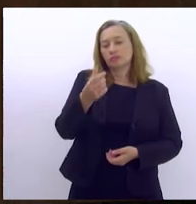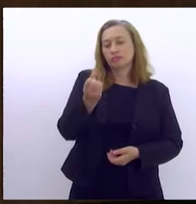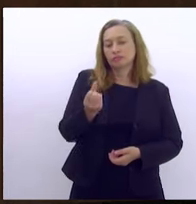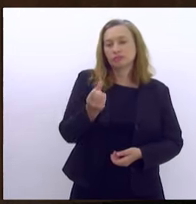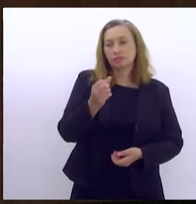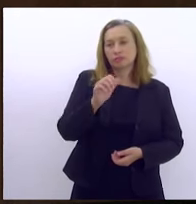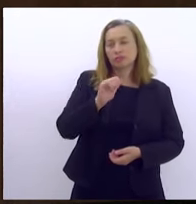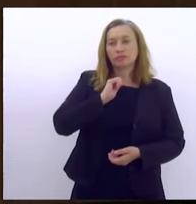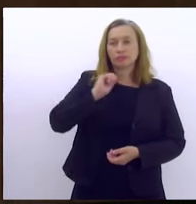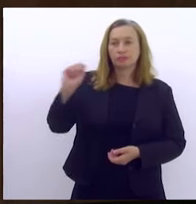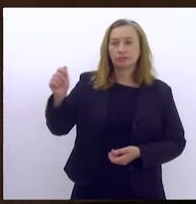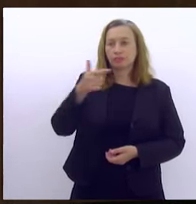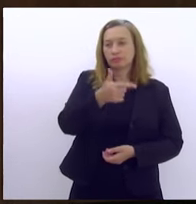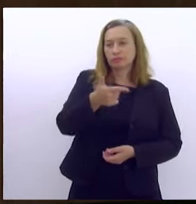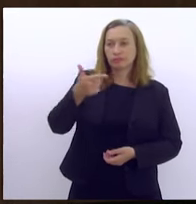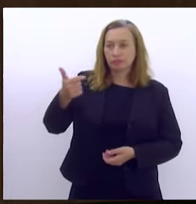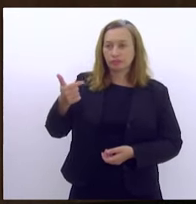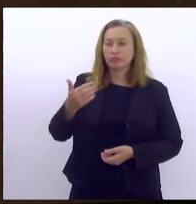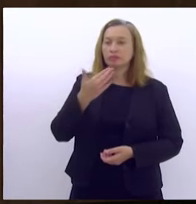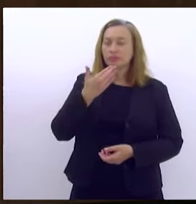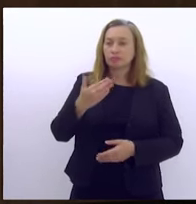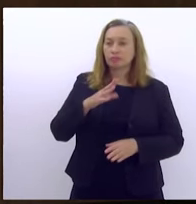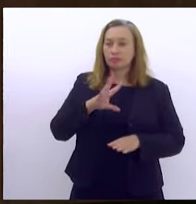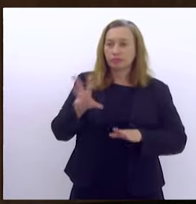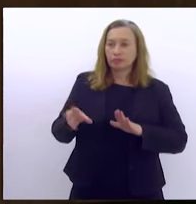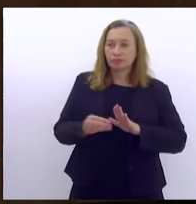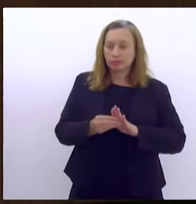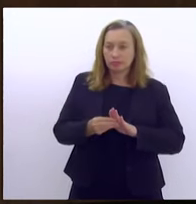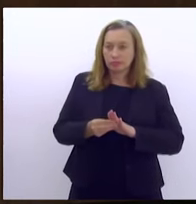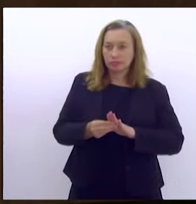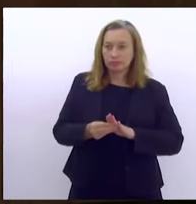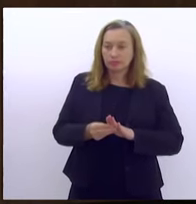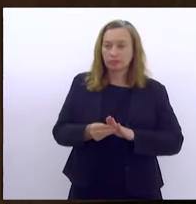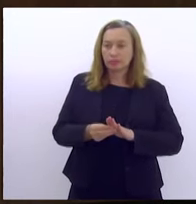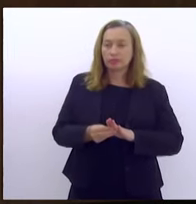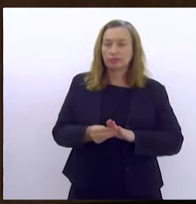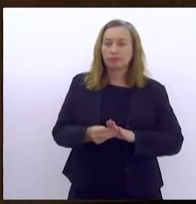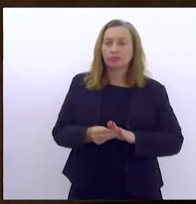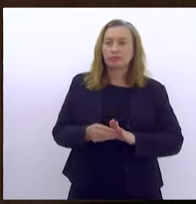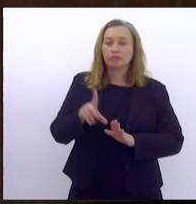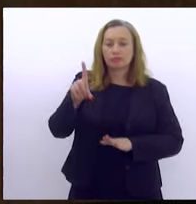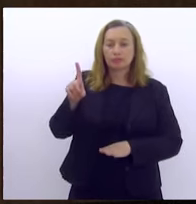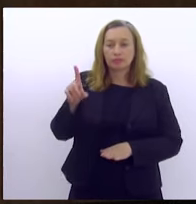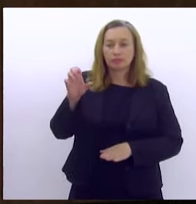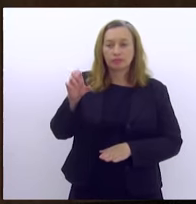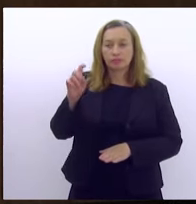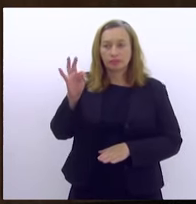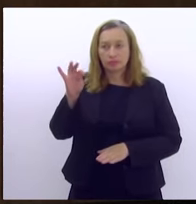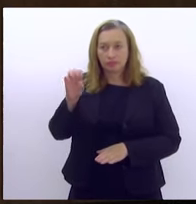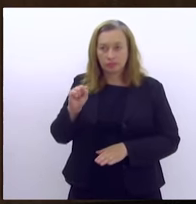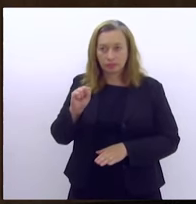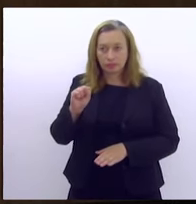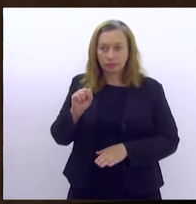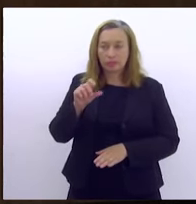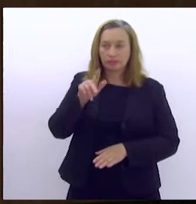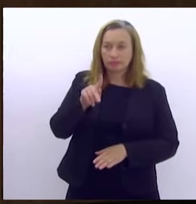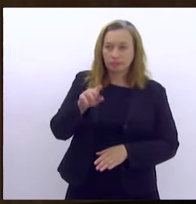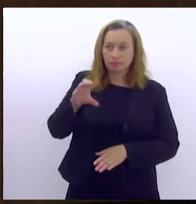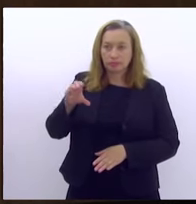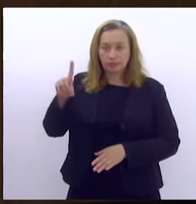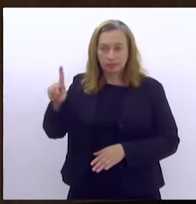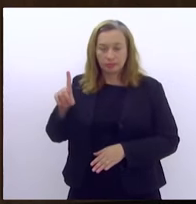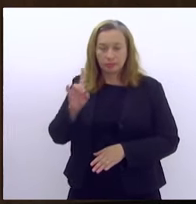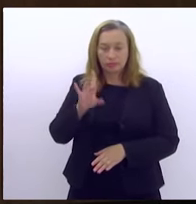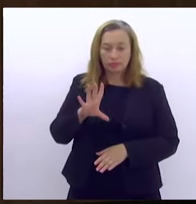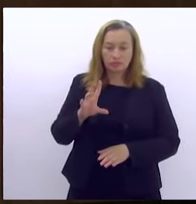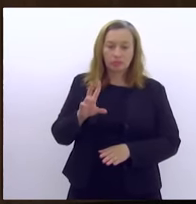22. Aí eu estou propondo uma emenda auditiva, onde está escrito DECRADES-PCD, leia-se só